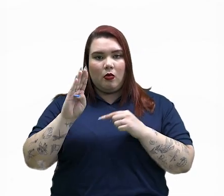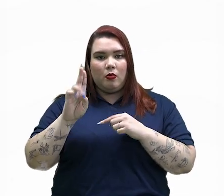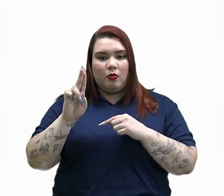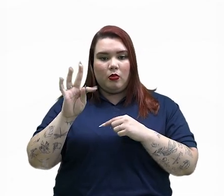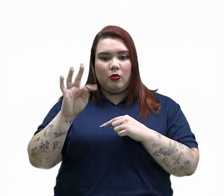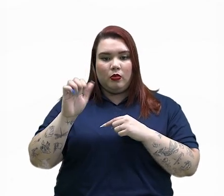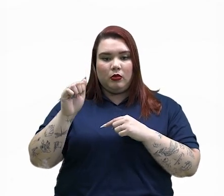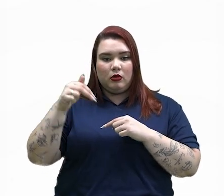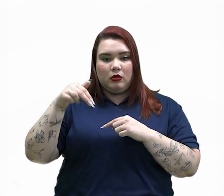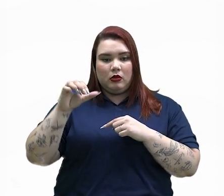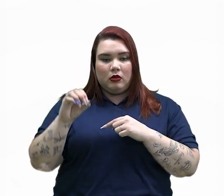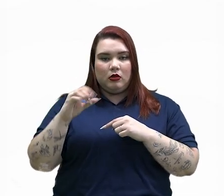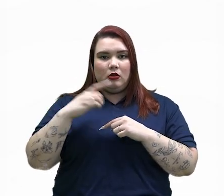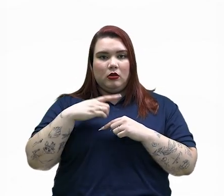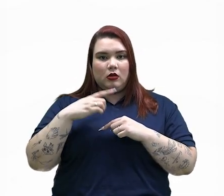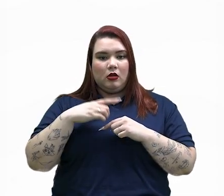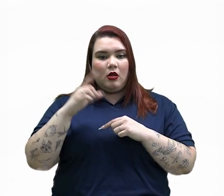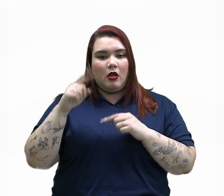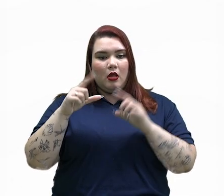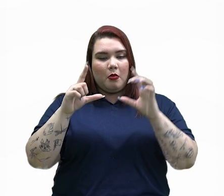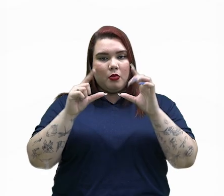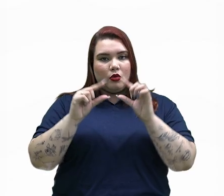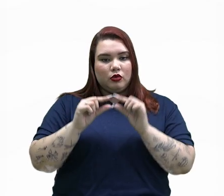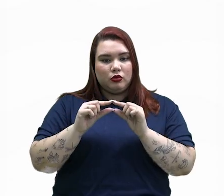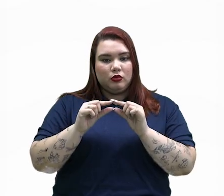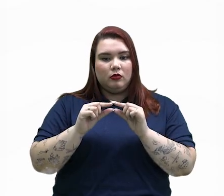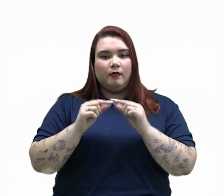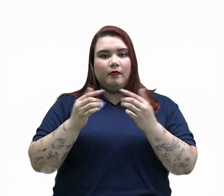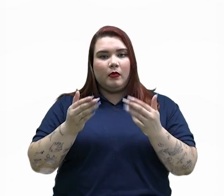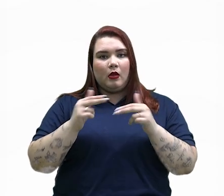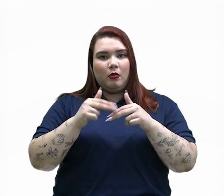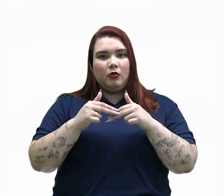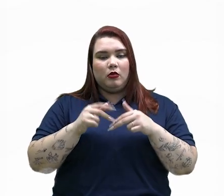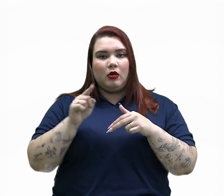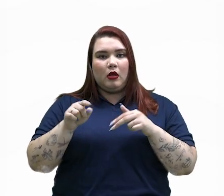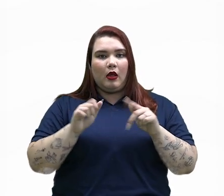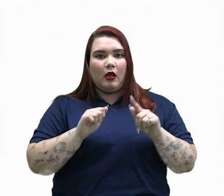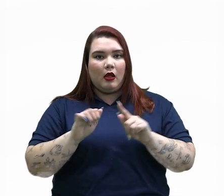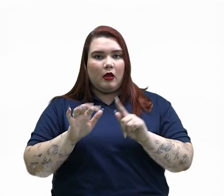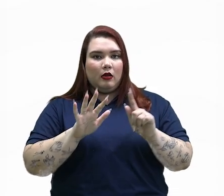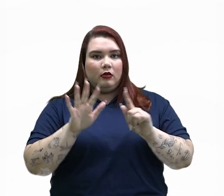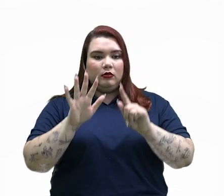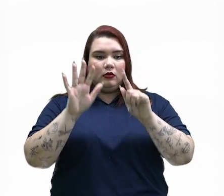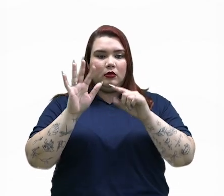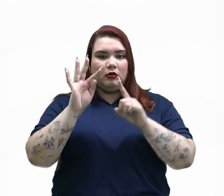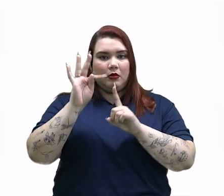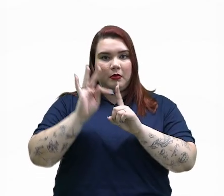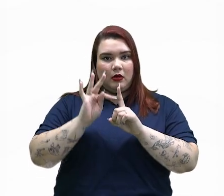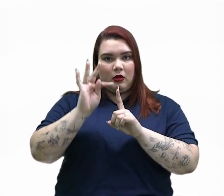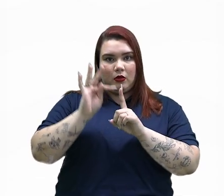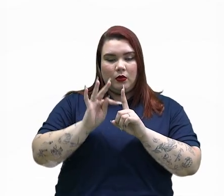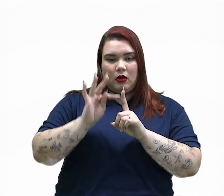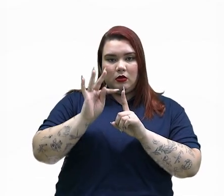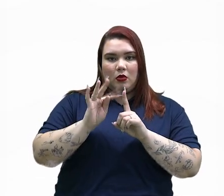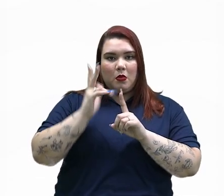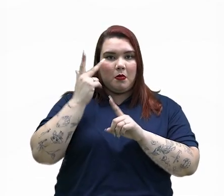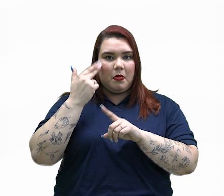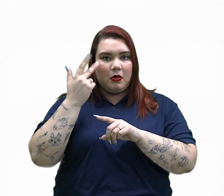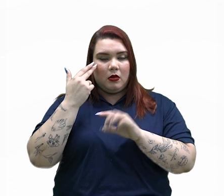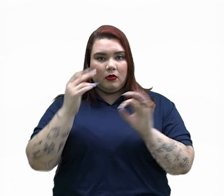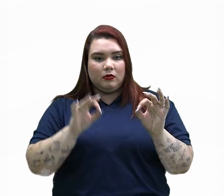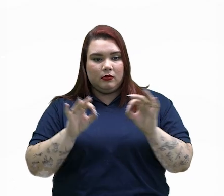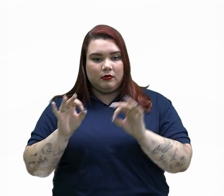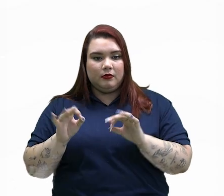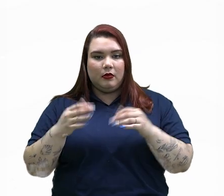tem somente 4 carbonos, ele é pequenininho, então, por esse motivo, ele é gasoso na temperatura ambiente, tá? Então,